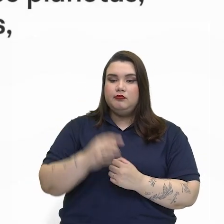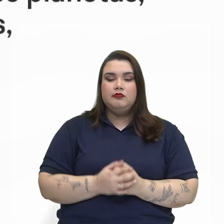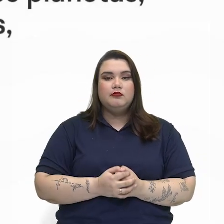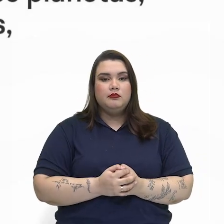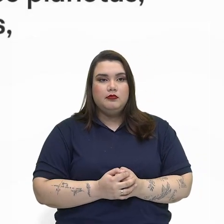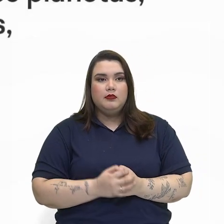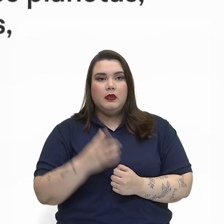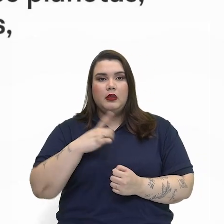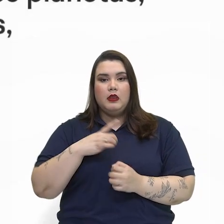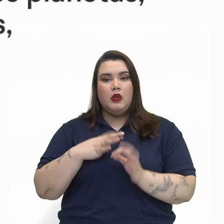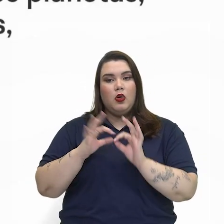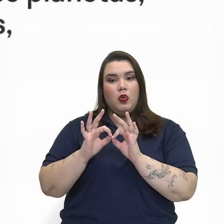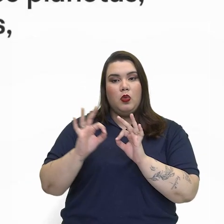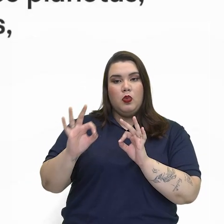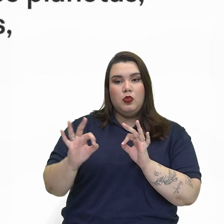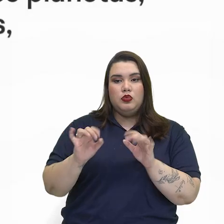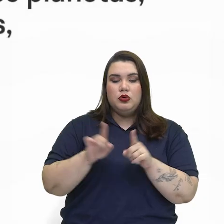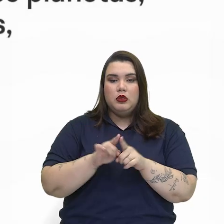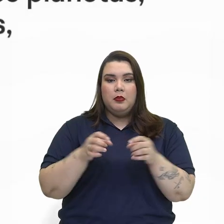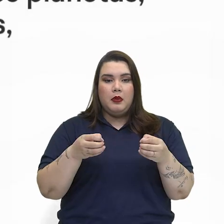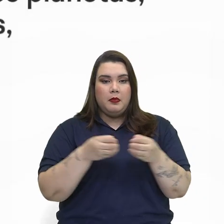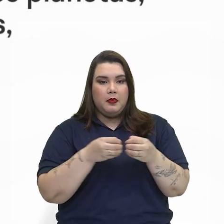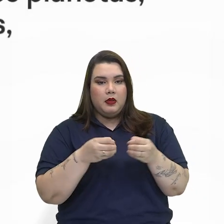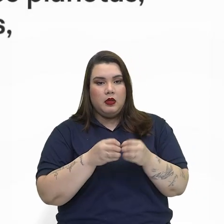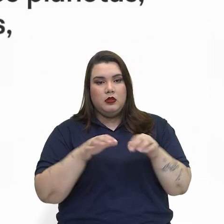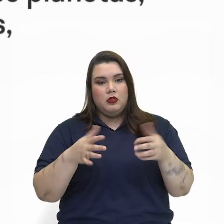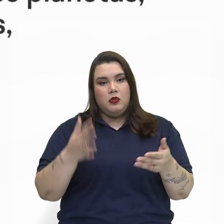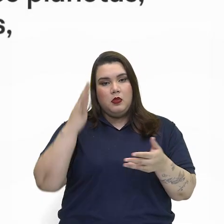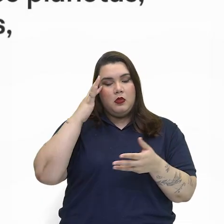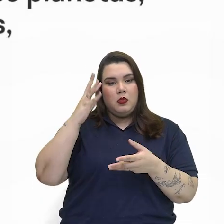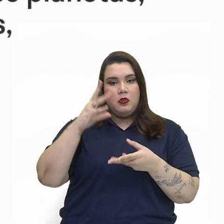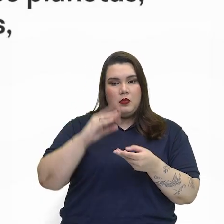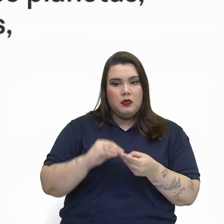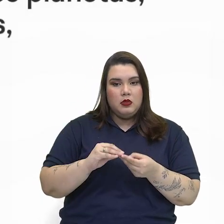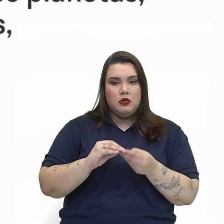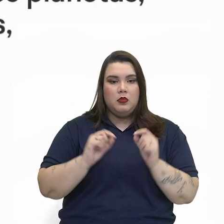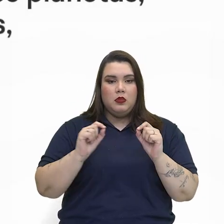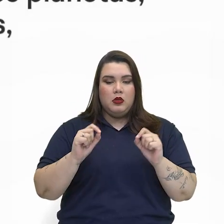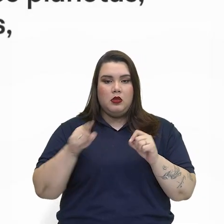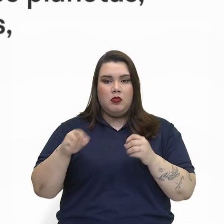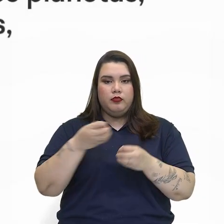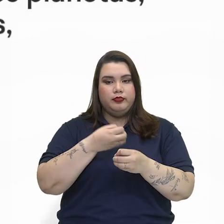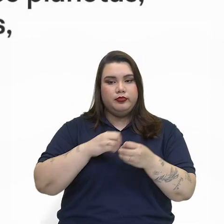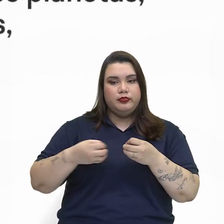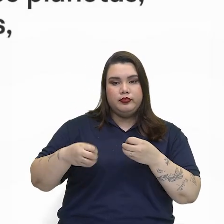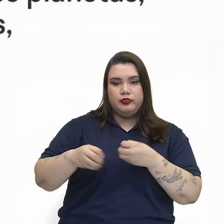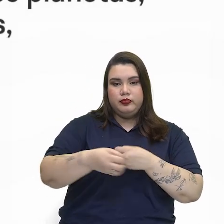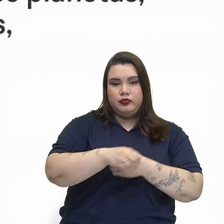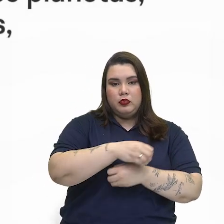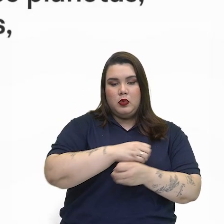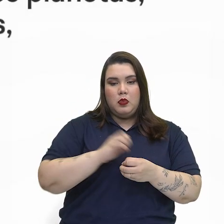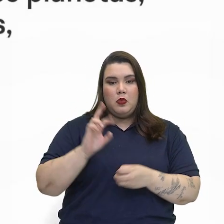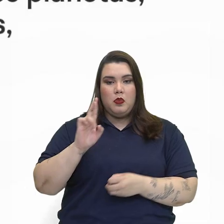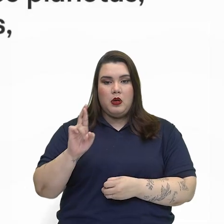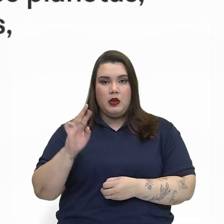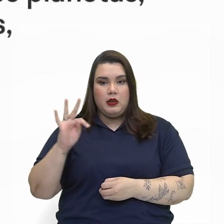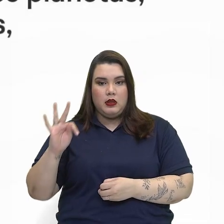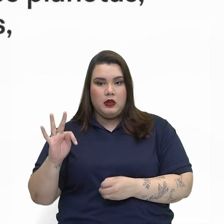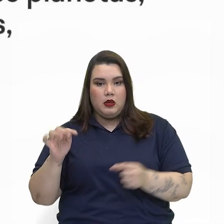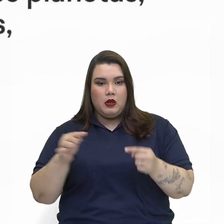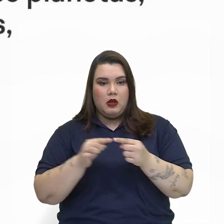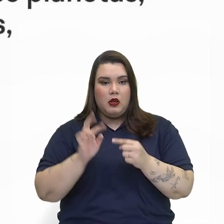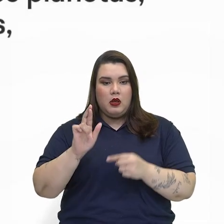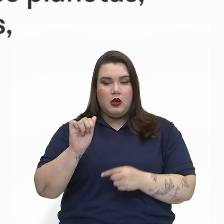maior aproximação desses planetas, considerando que suas órbitas são circulares, que o raio da órbita terrestre é RT,